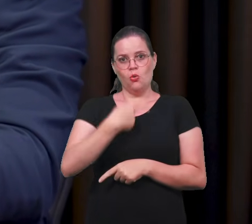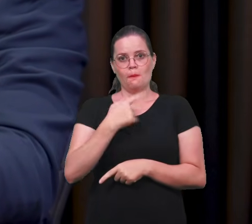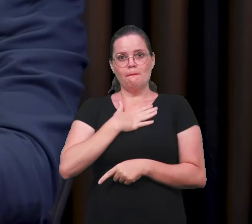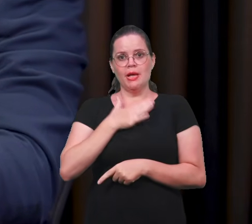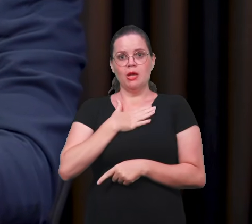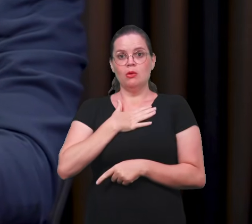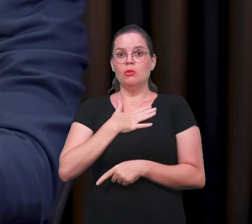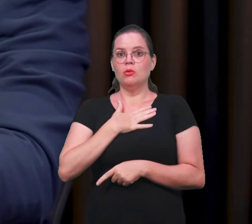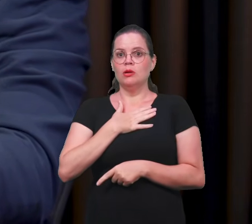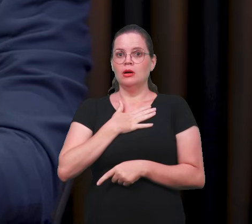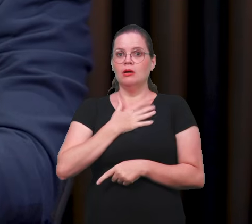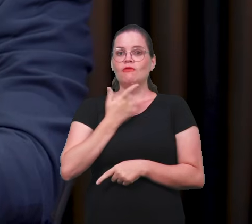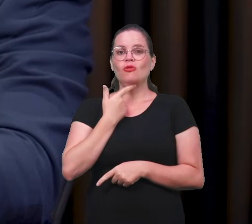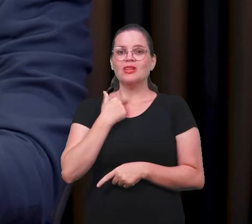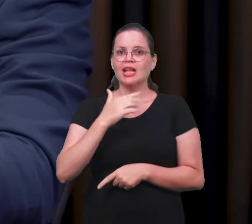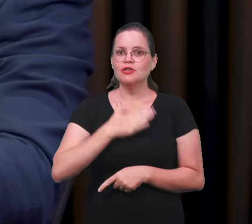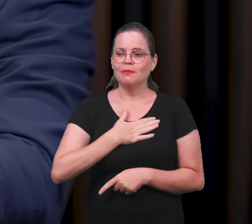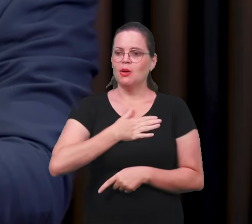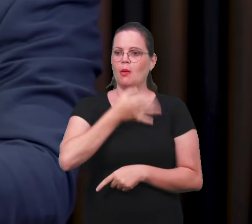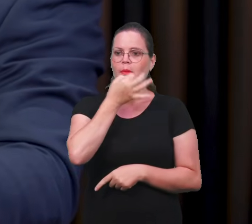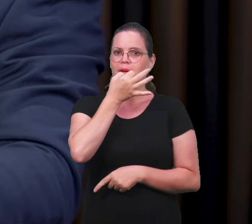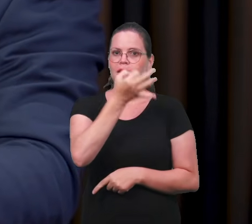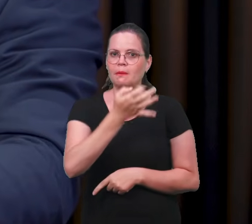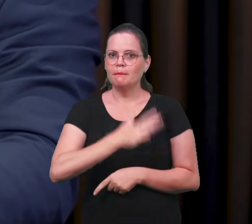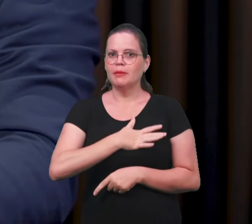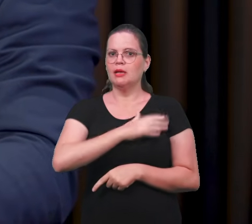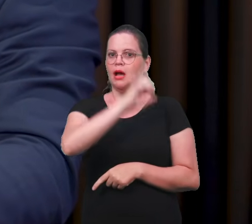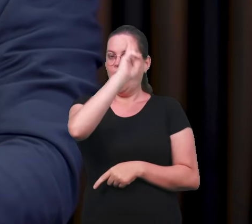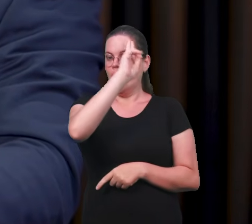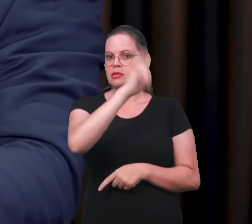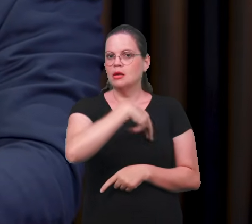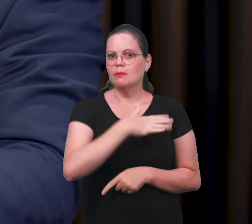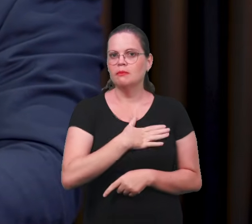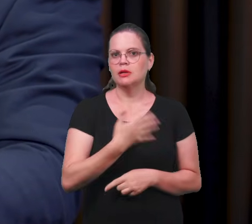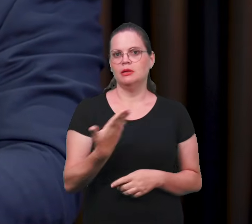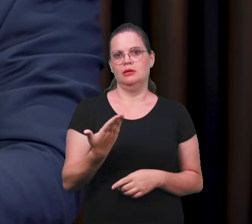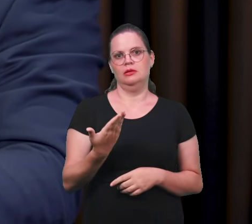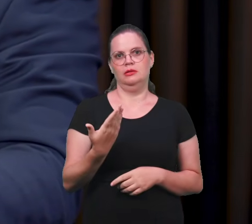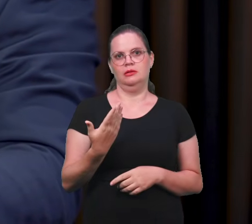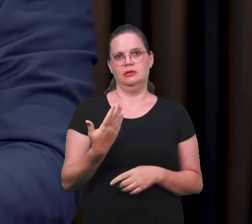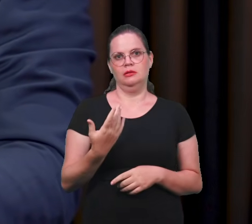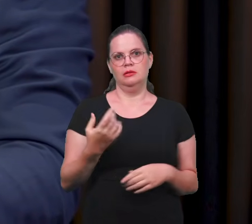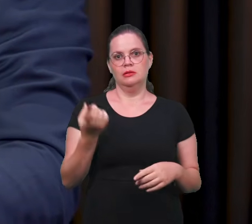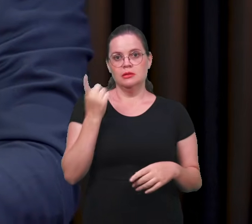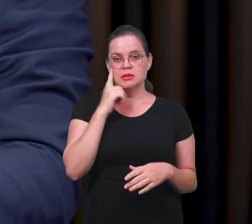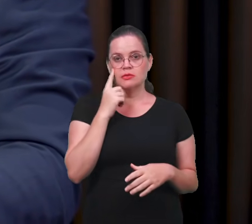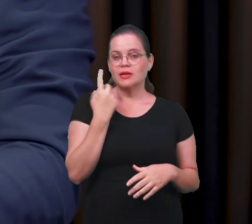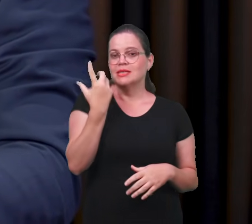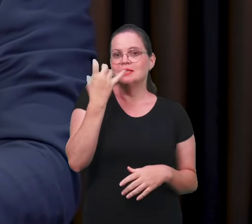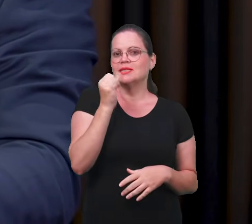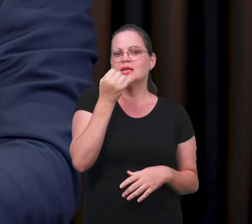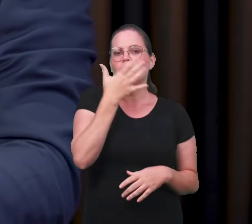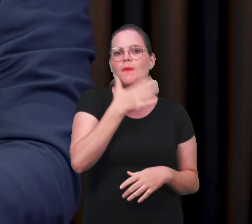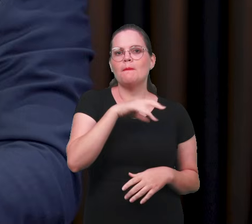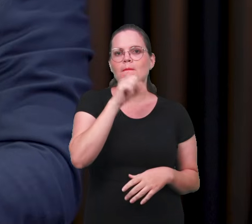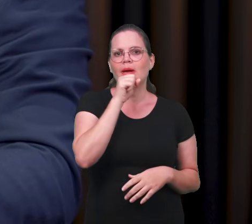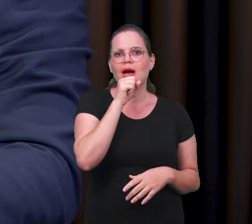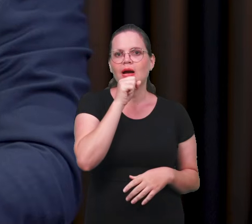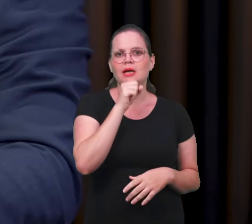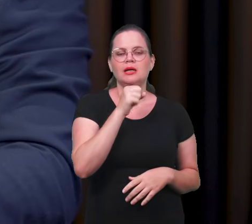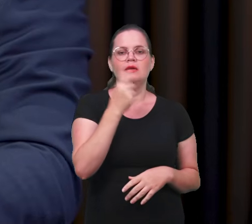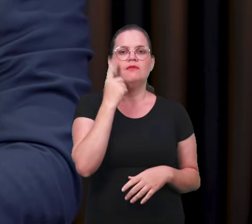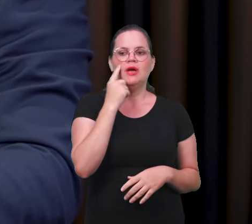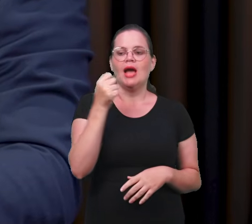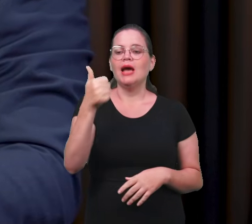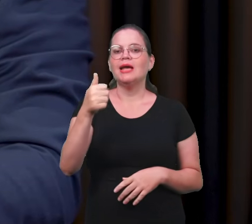ele preso, né? Qual pai, se o filho pedir um ovo, ele vai dar o escorpião? O ovo é o novo